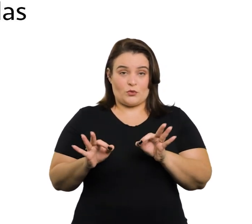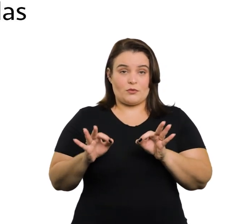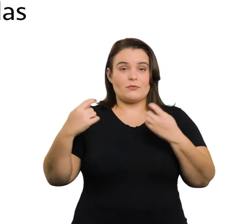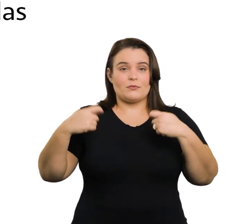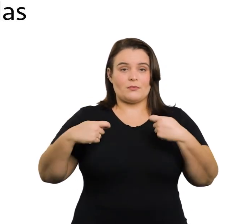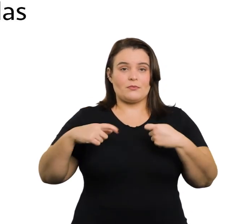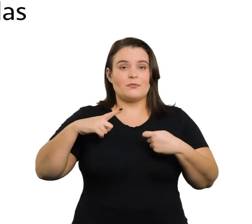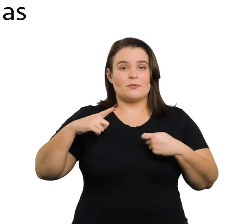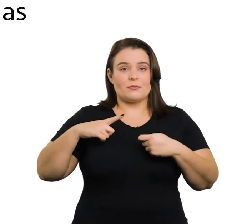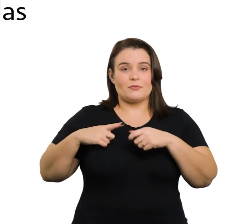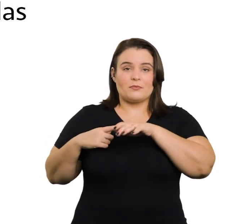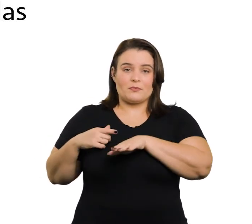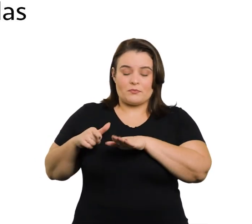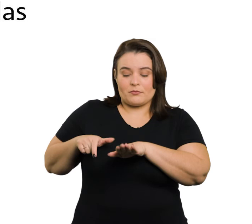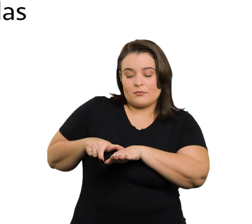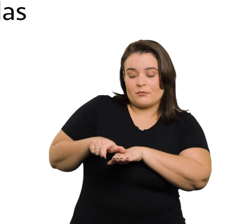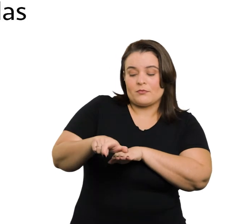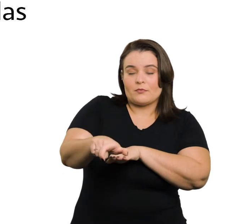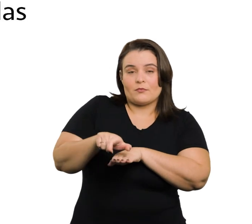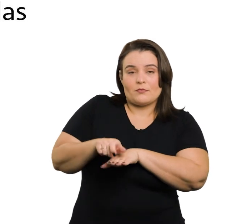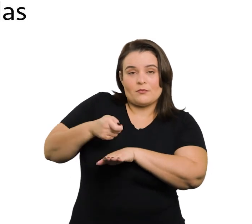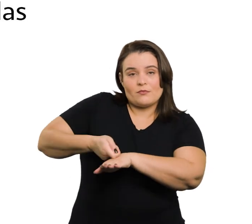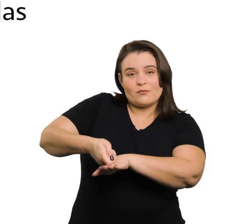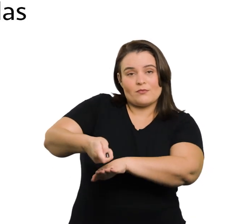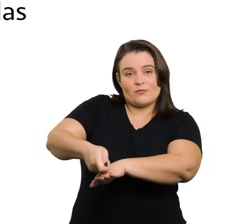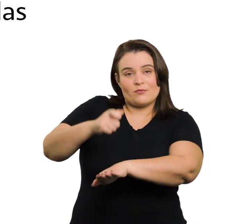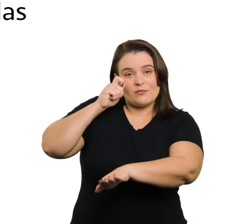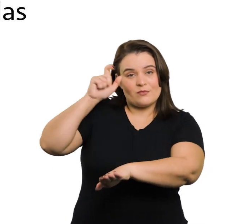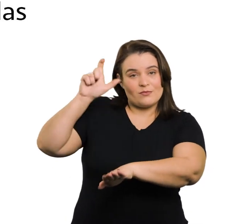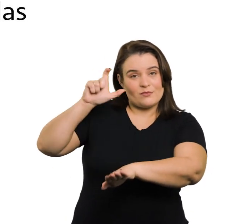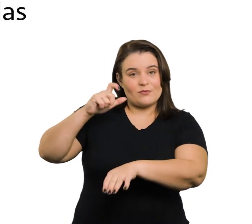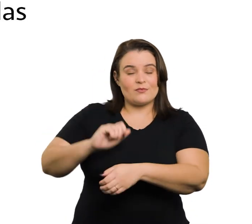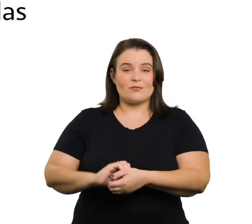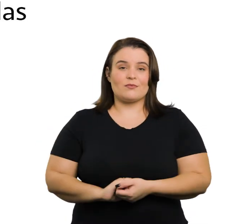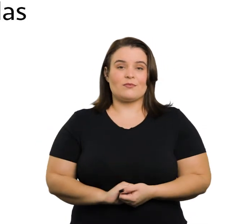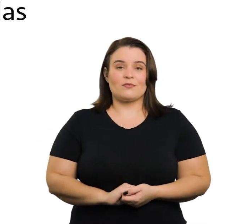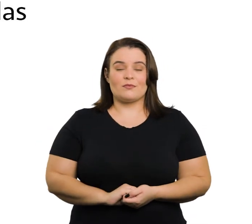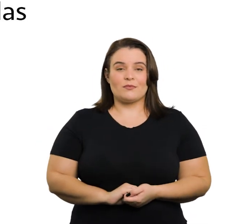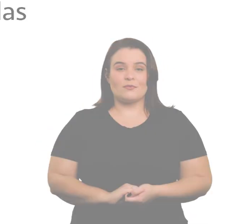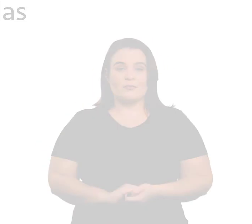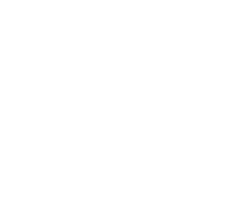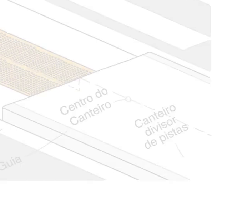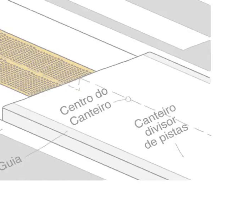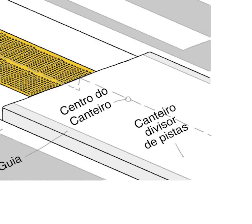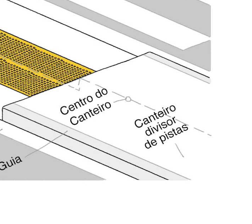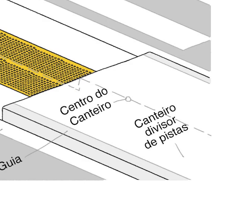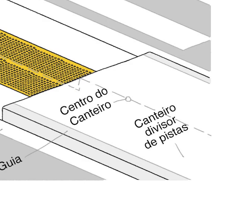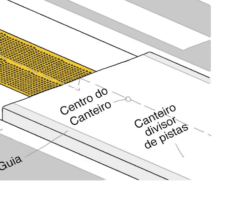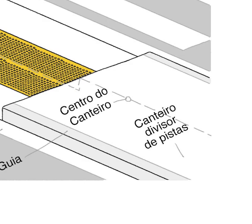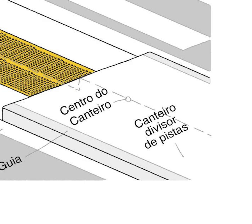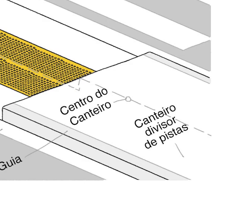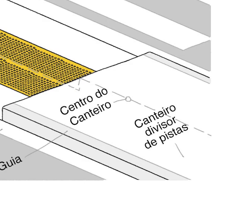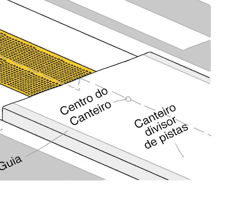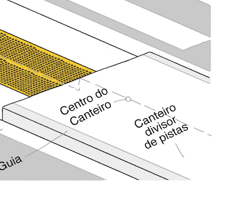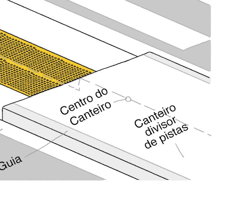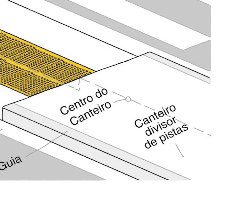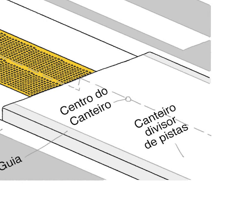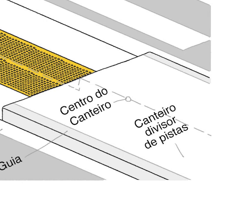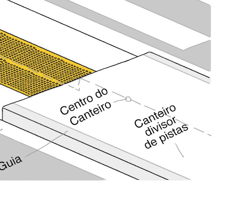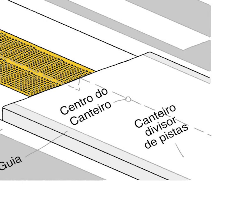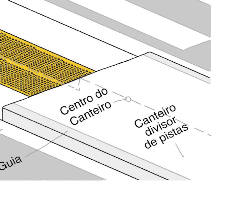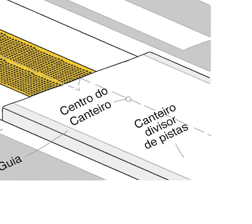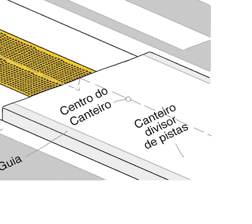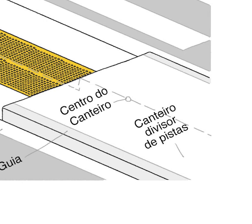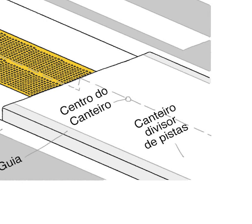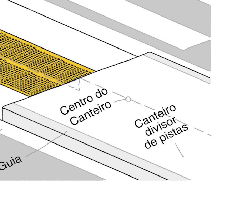e o espaço resultante deve ser preenchido com piso tátil de alerta. A imagem mostra um